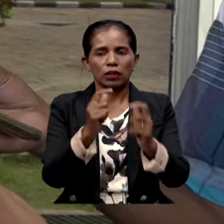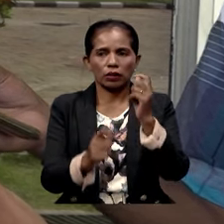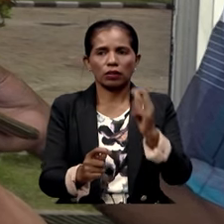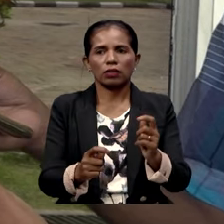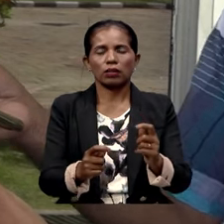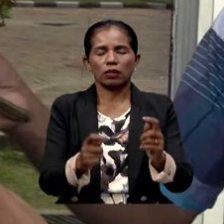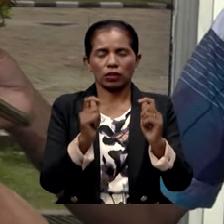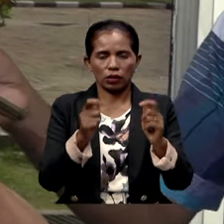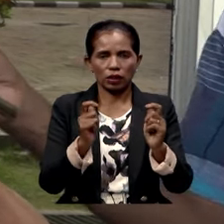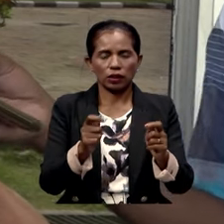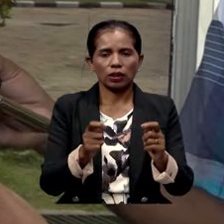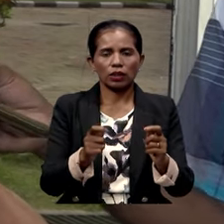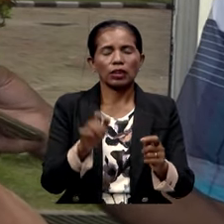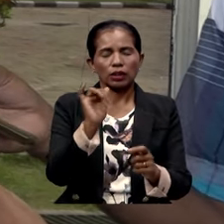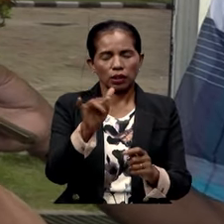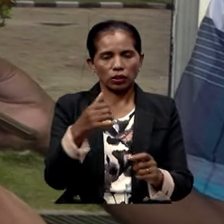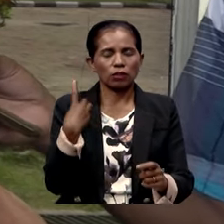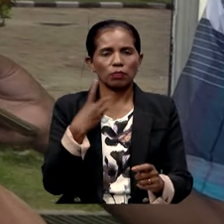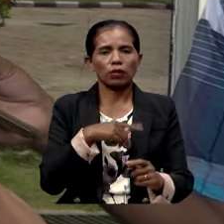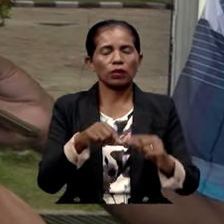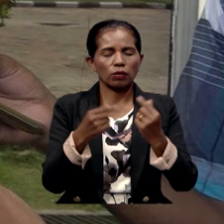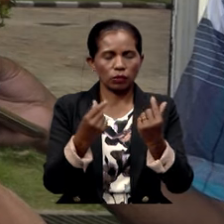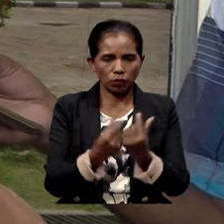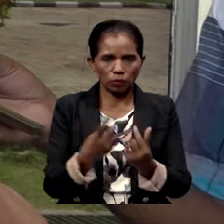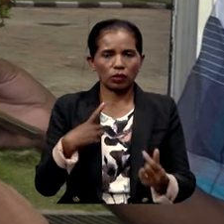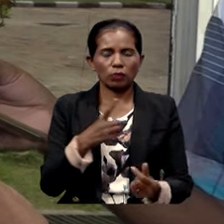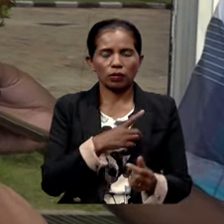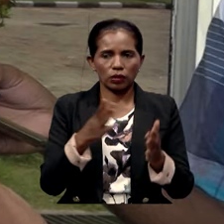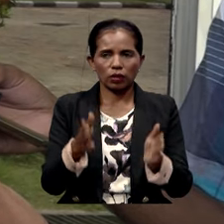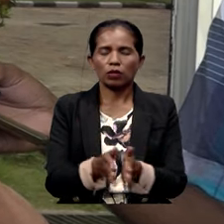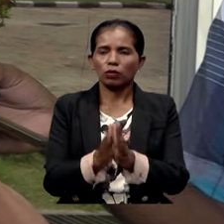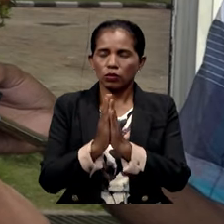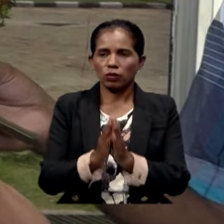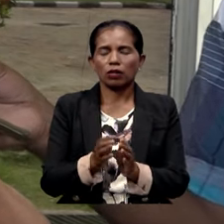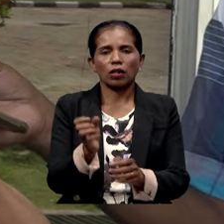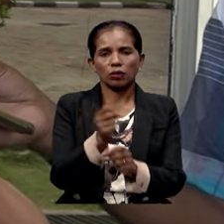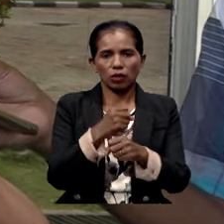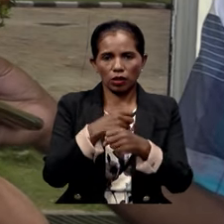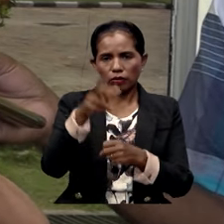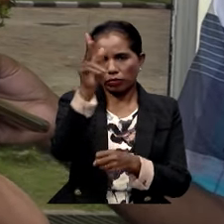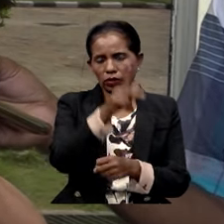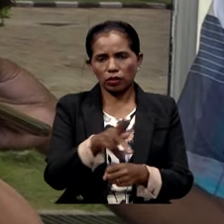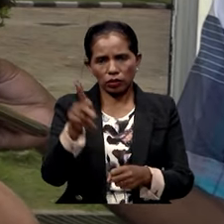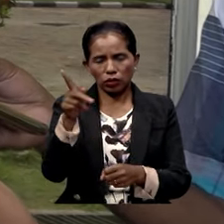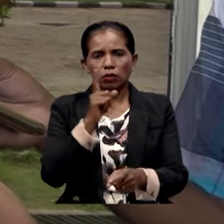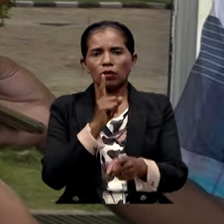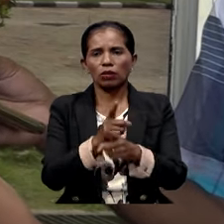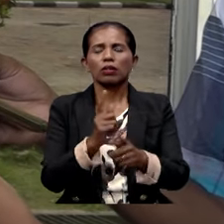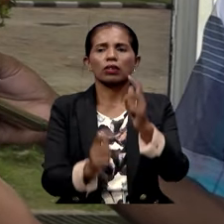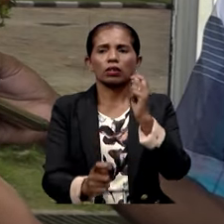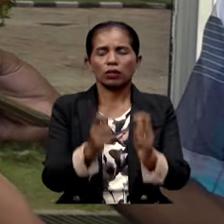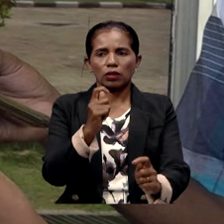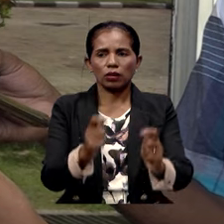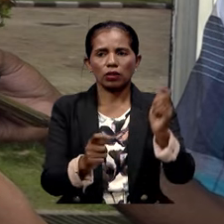minha grupo de deputados que me apresenta a petição, né, uso fiscalização abstrata, então o tribunal bele